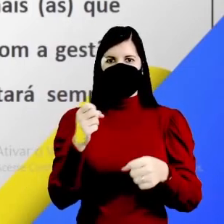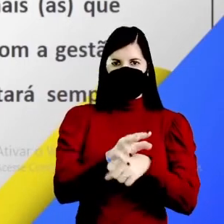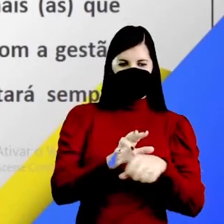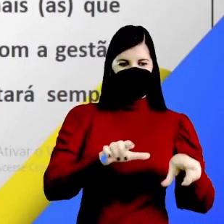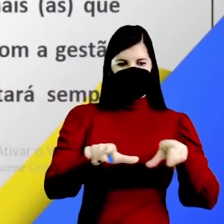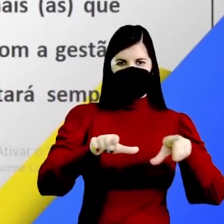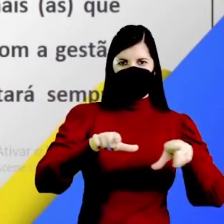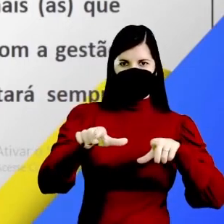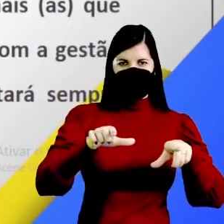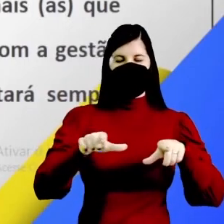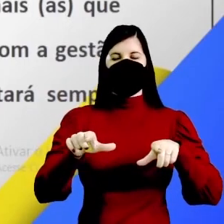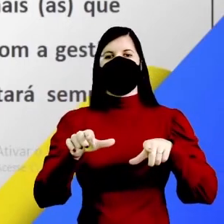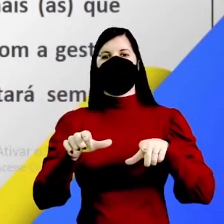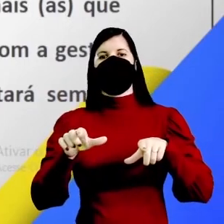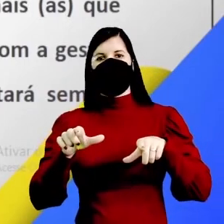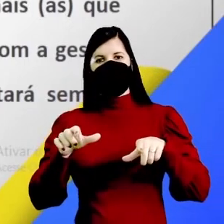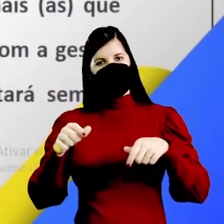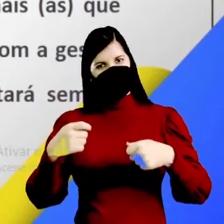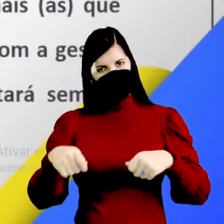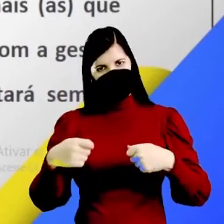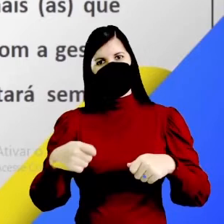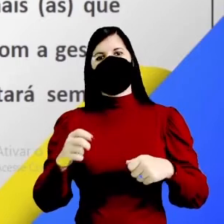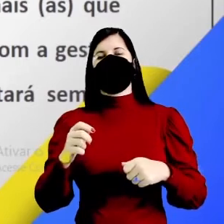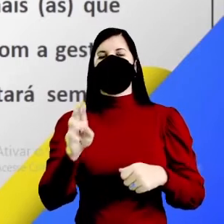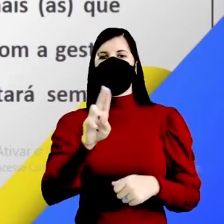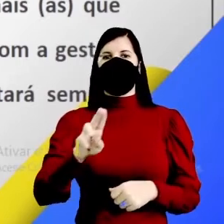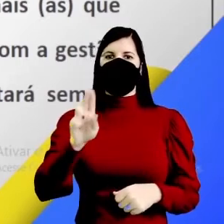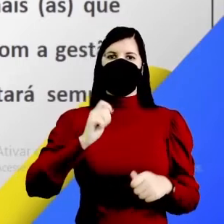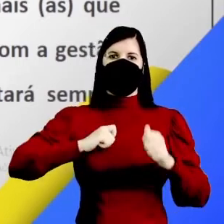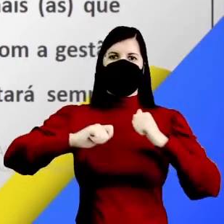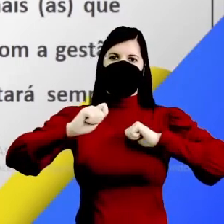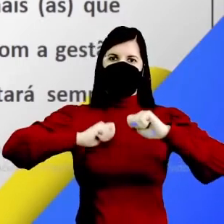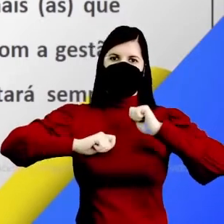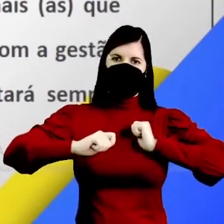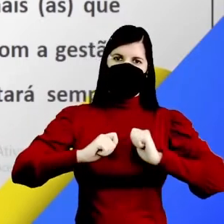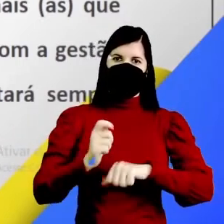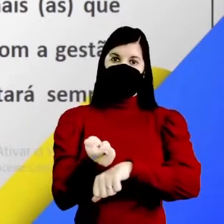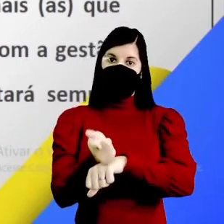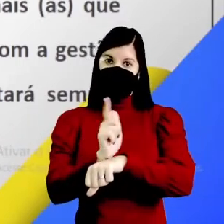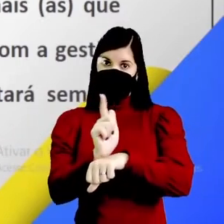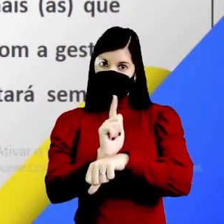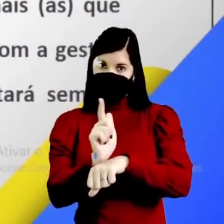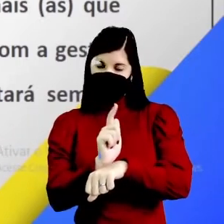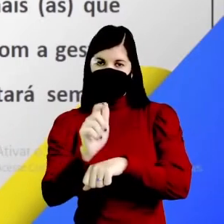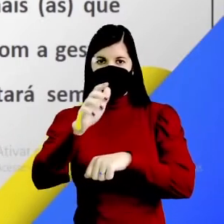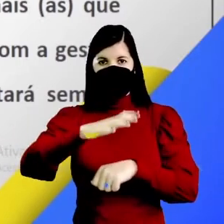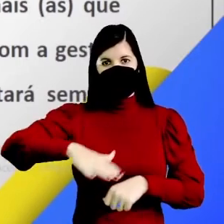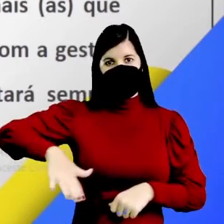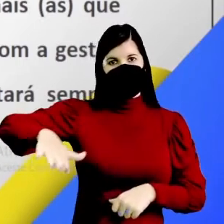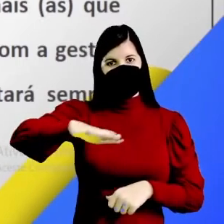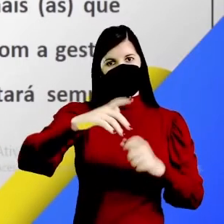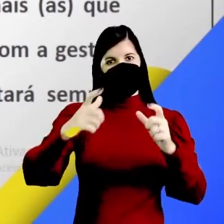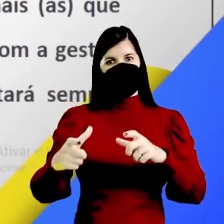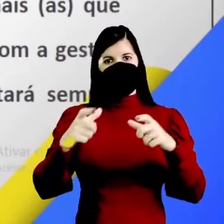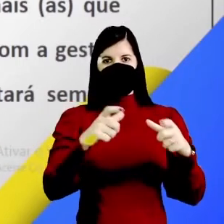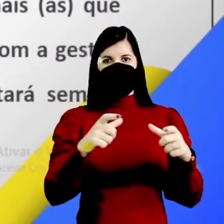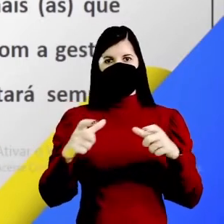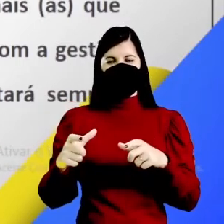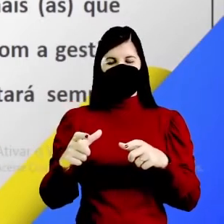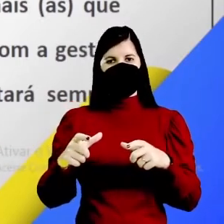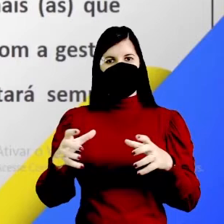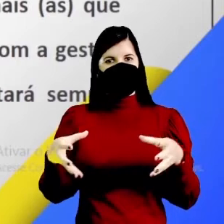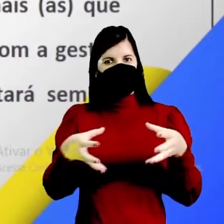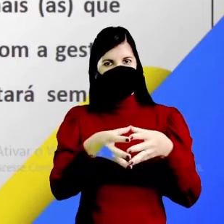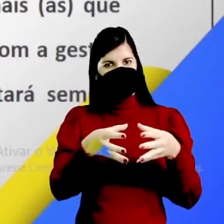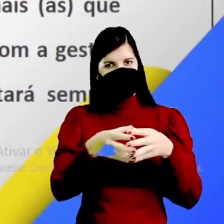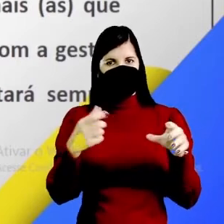unidade informacional, a gente vai trabalhar com administração, a gente vai gerir aquele espaço, aquele acervo, aquela equipe de